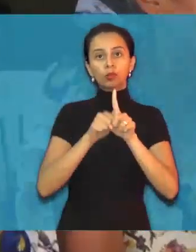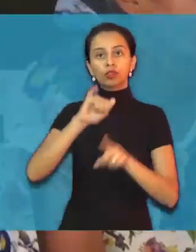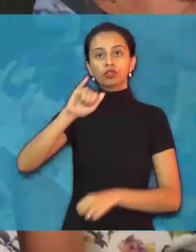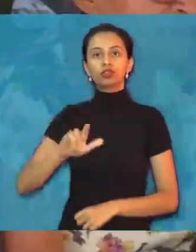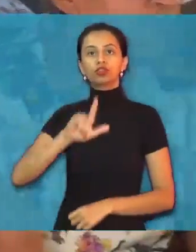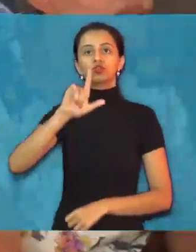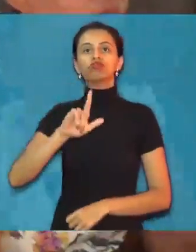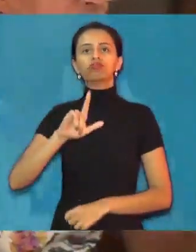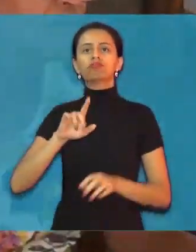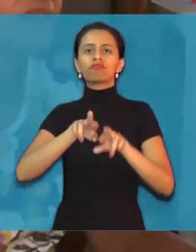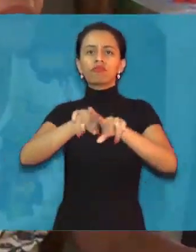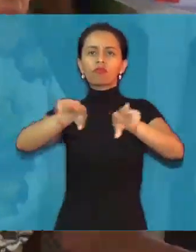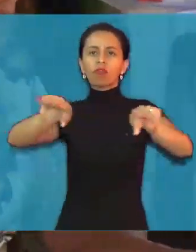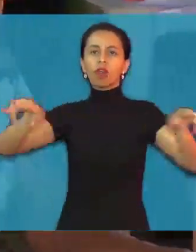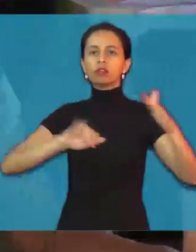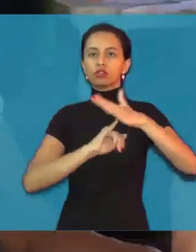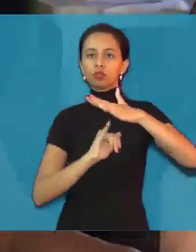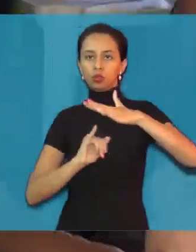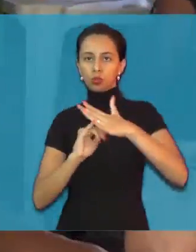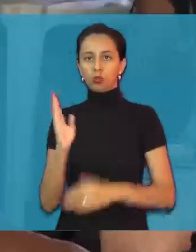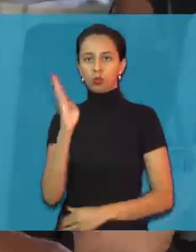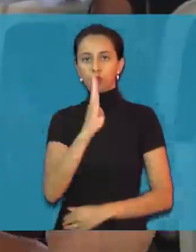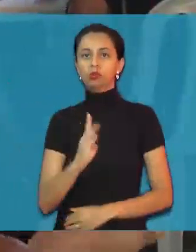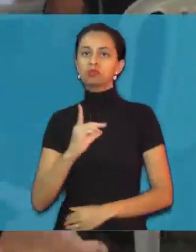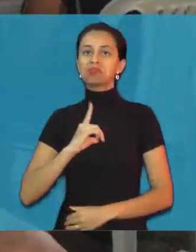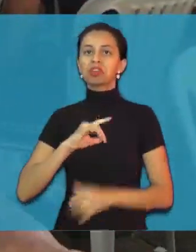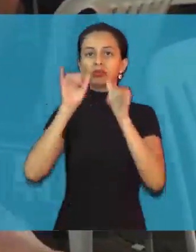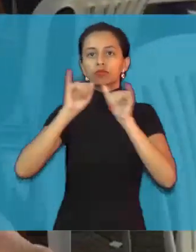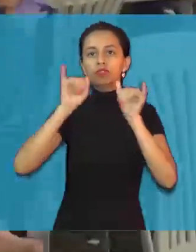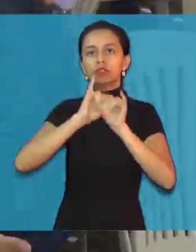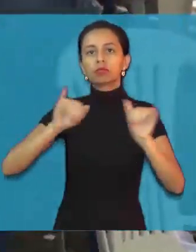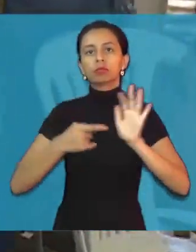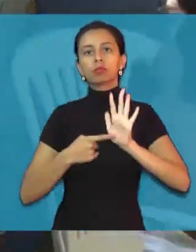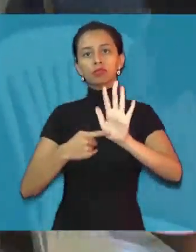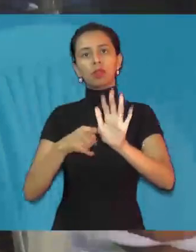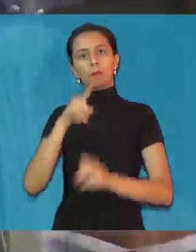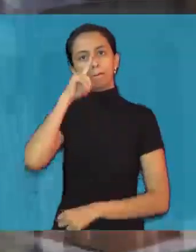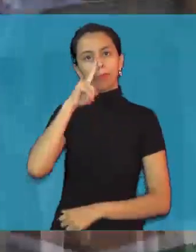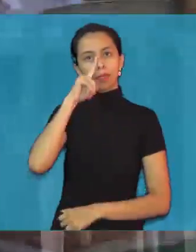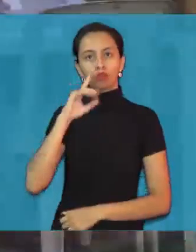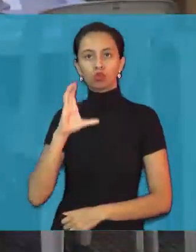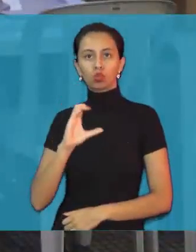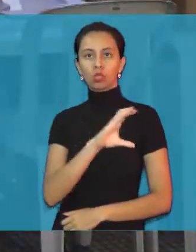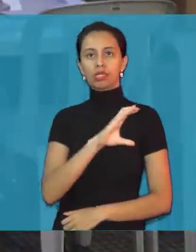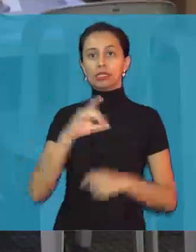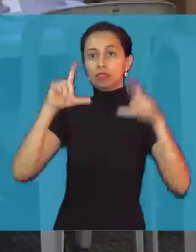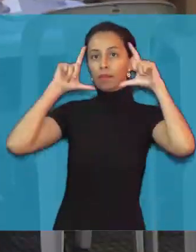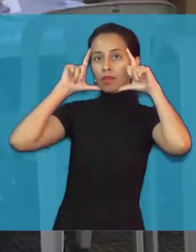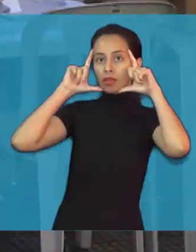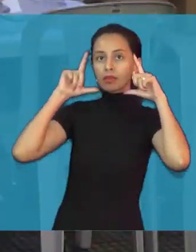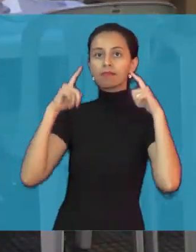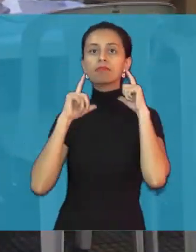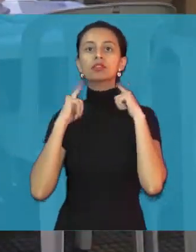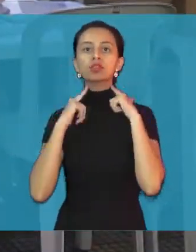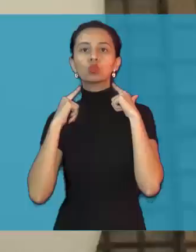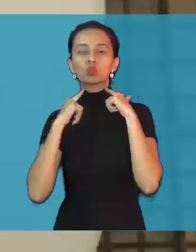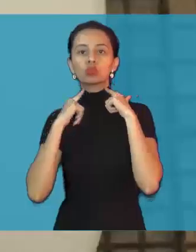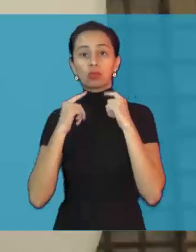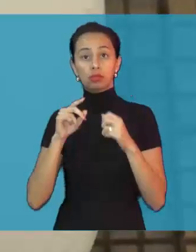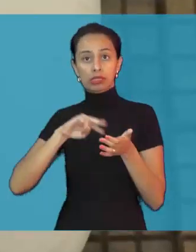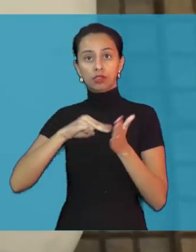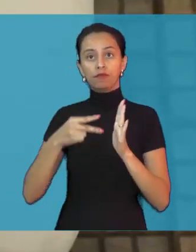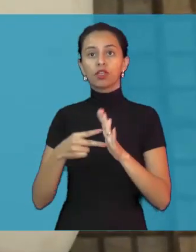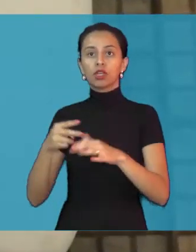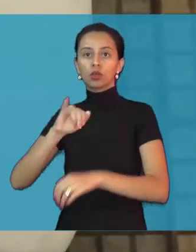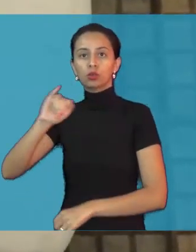Durante todo este mês, diferentes organizações brasileiras promovem uma campanha para alertar sobre os perigos do câncer de cabeça e pescoço. É o